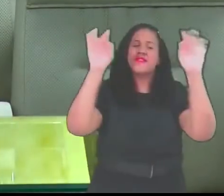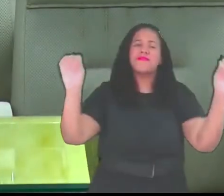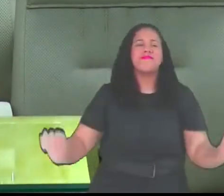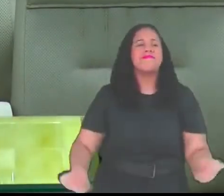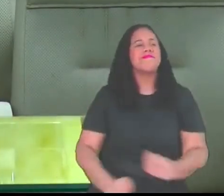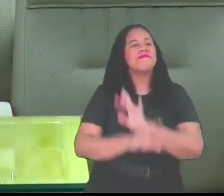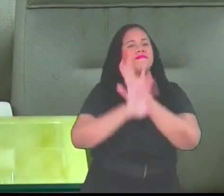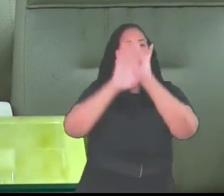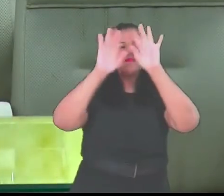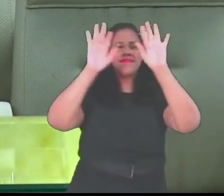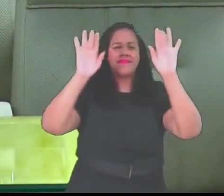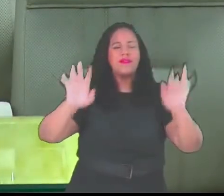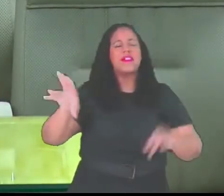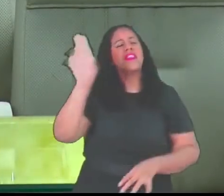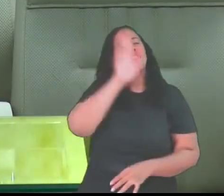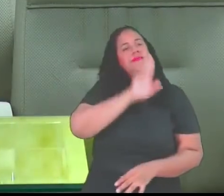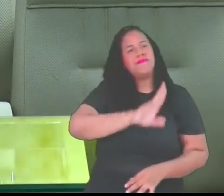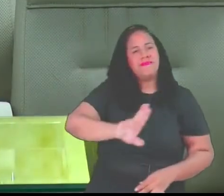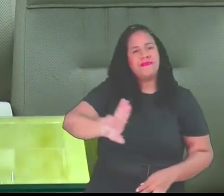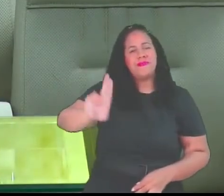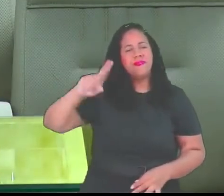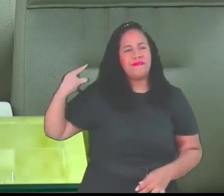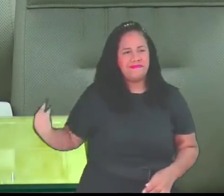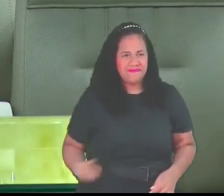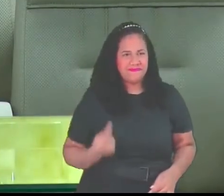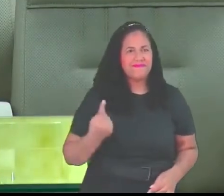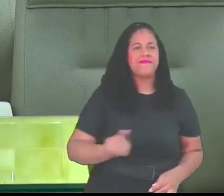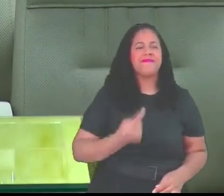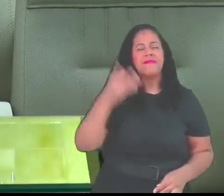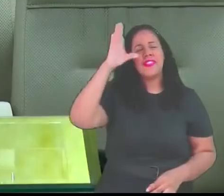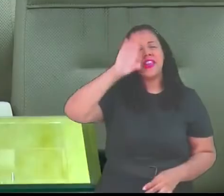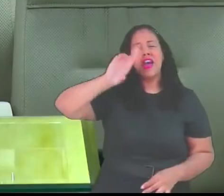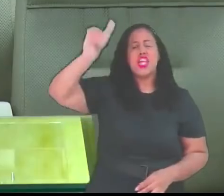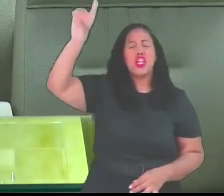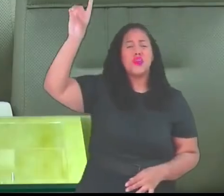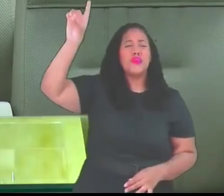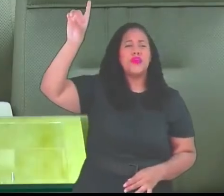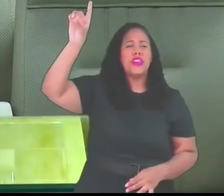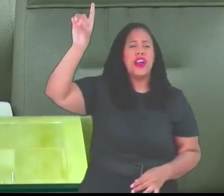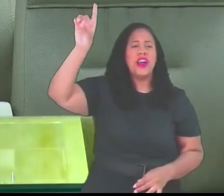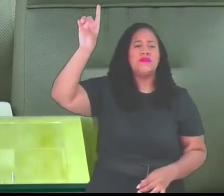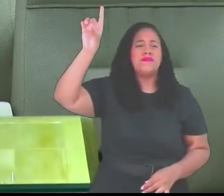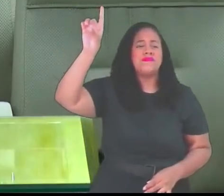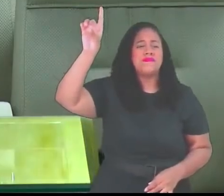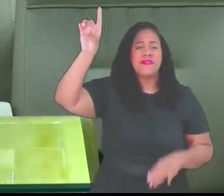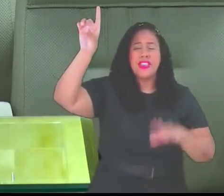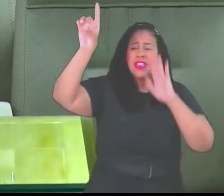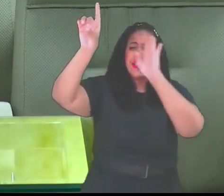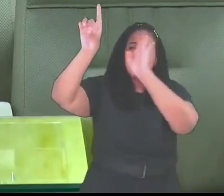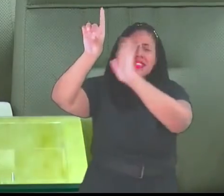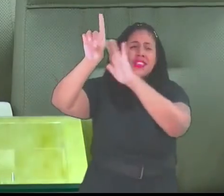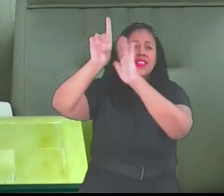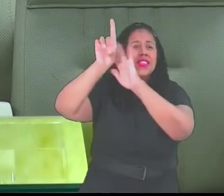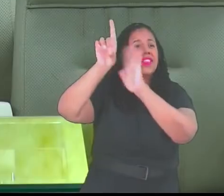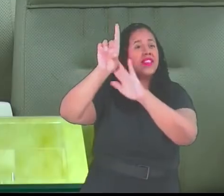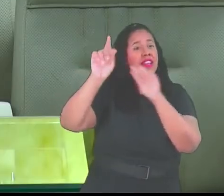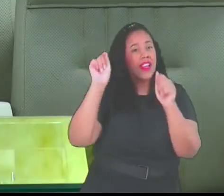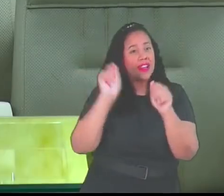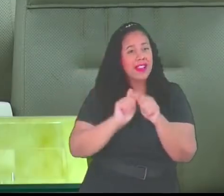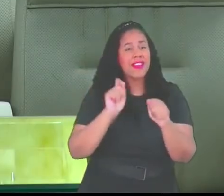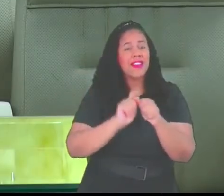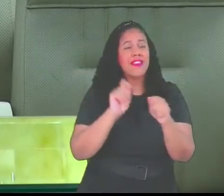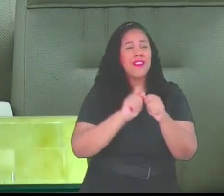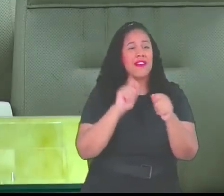glória ao nome do eterno Deus. Deus é o formador das